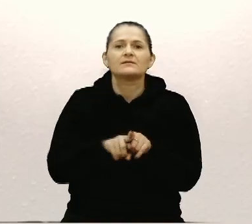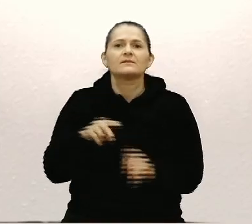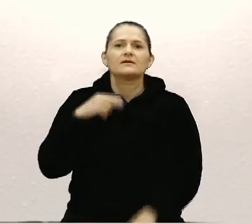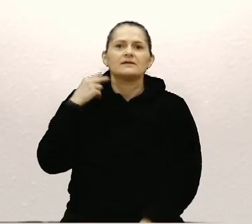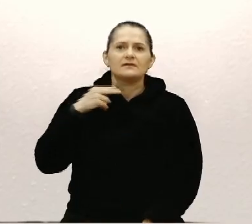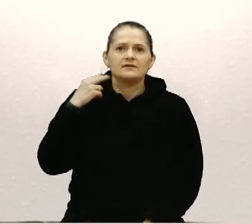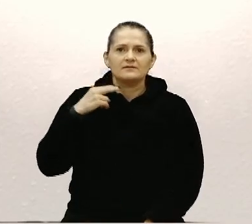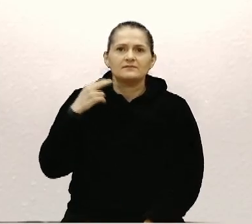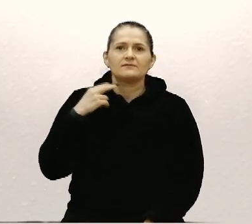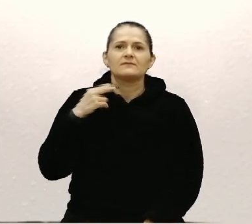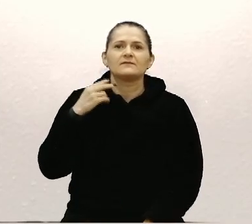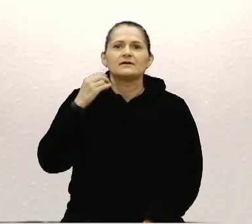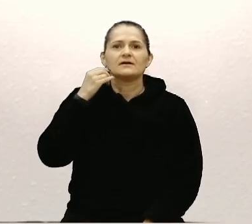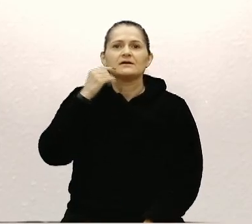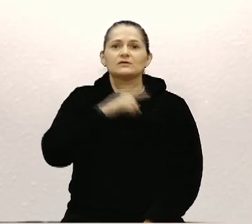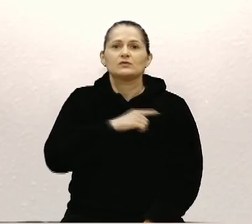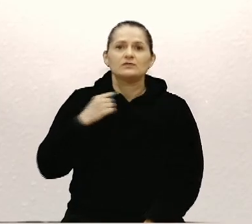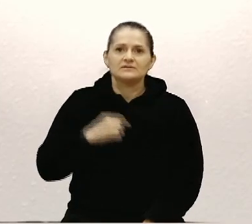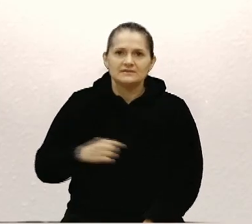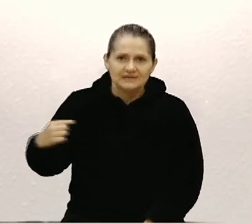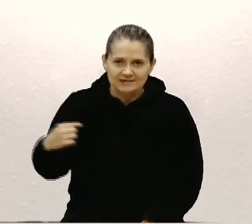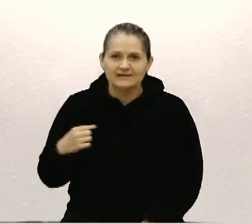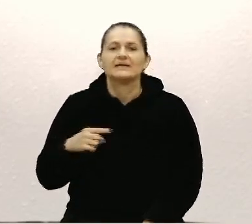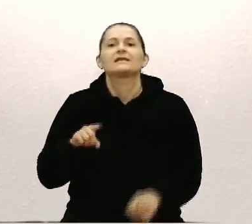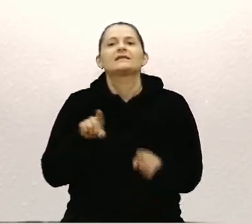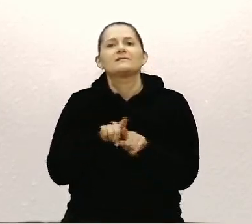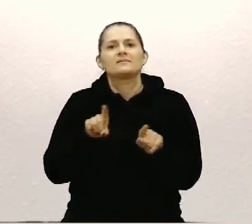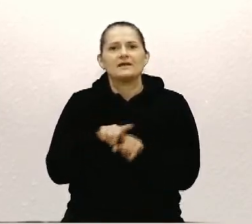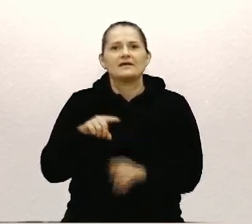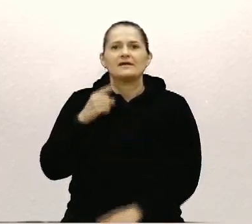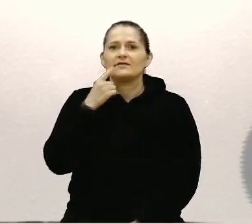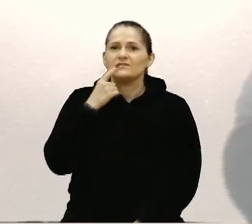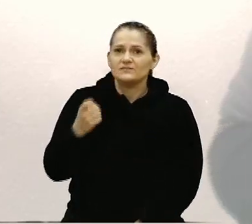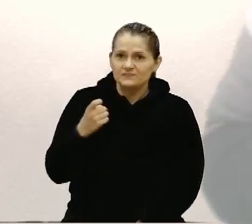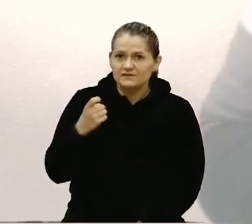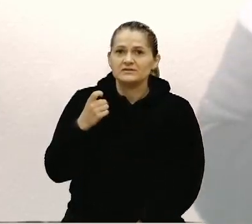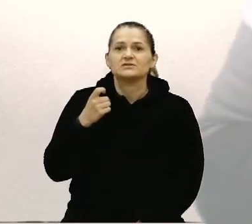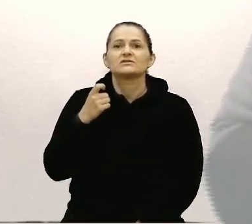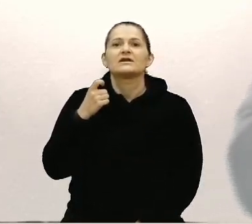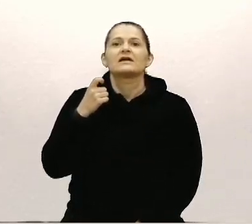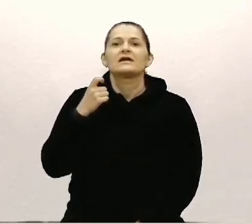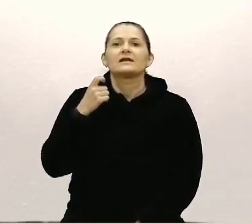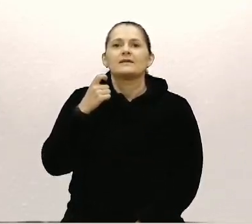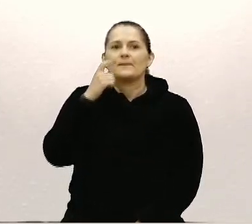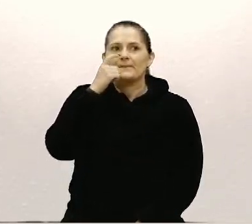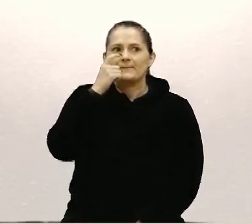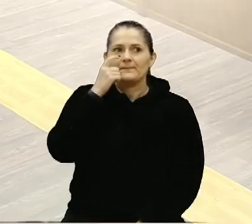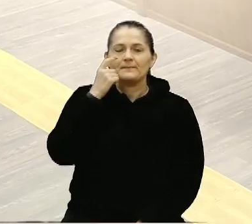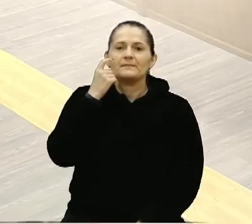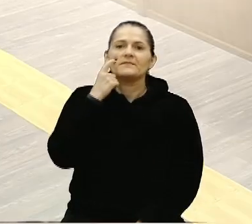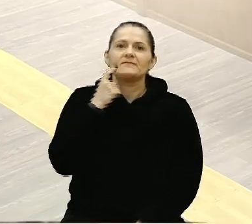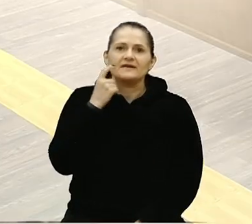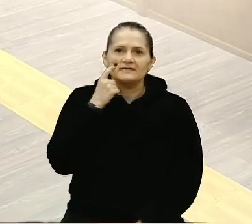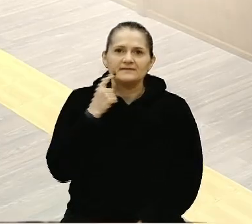Ricardo Zanquim, vereadora Rose Frigieri e vereador Wagner Petrini. Era isso, senhor presidente. Muito obrigada, vereador Bressan.